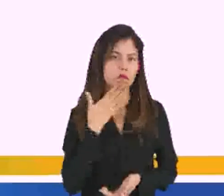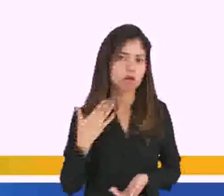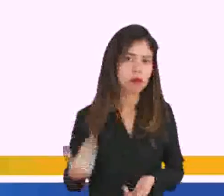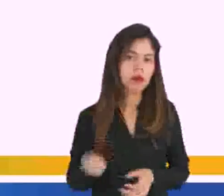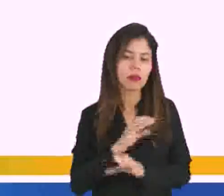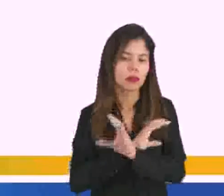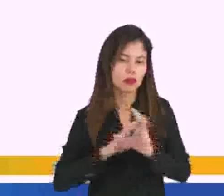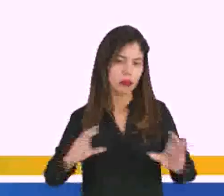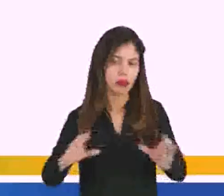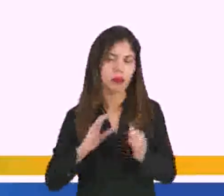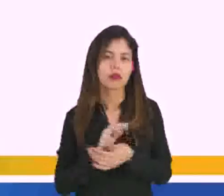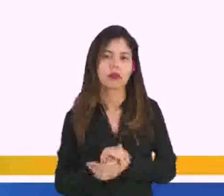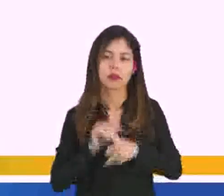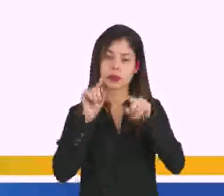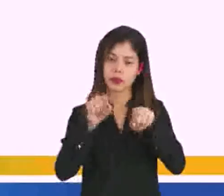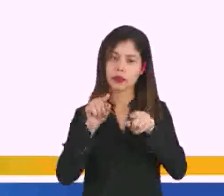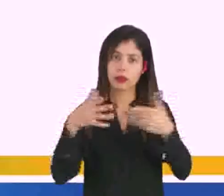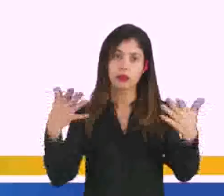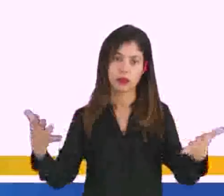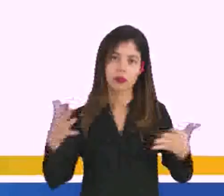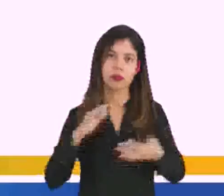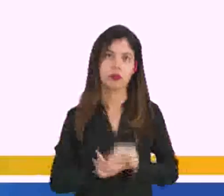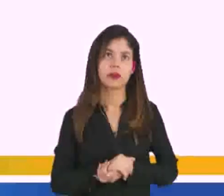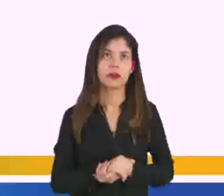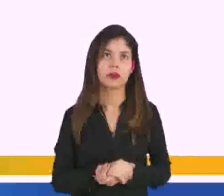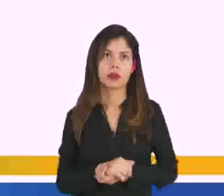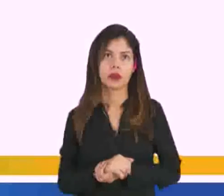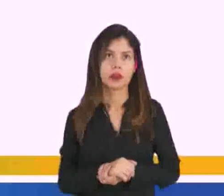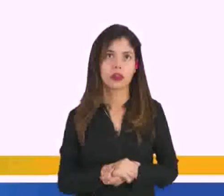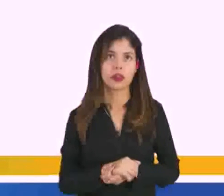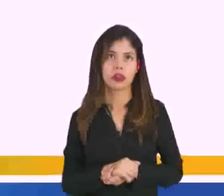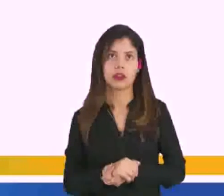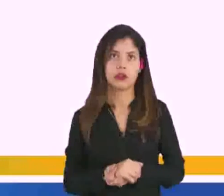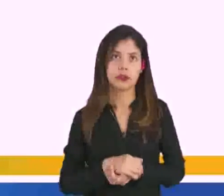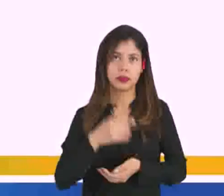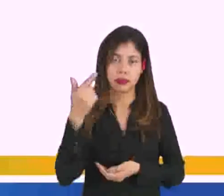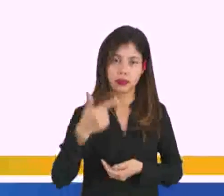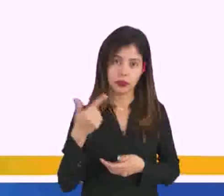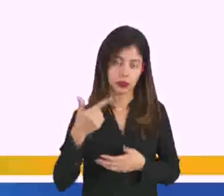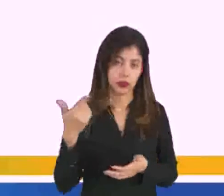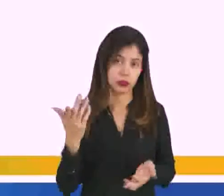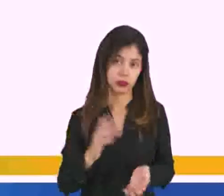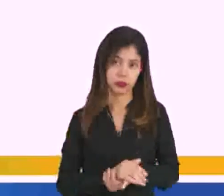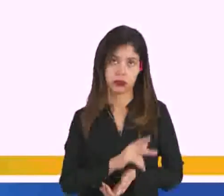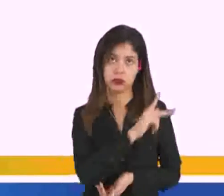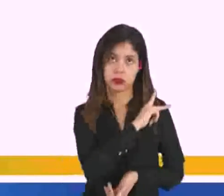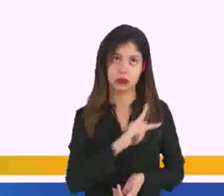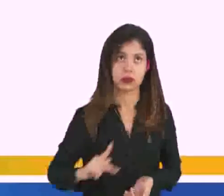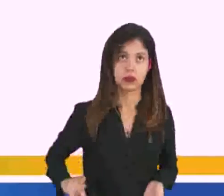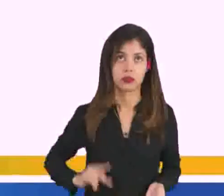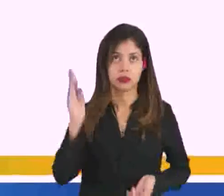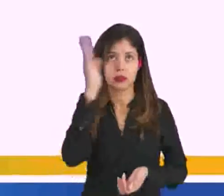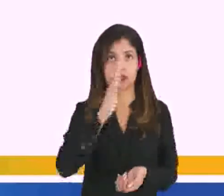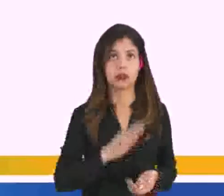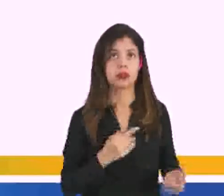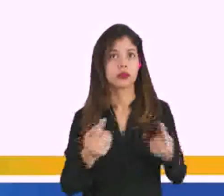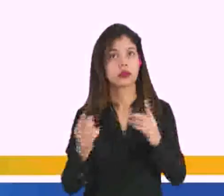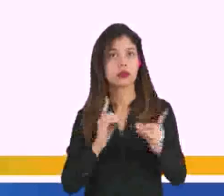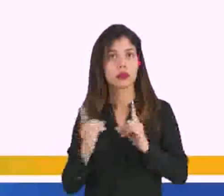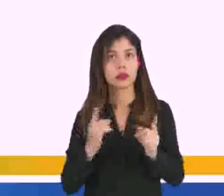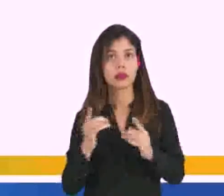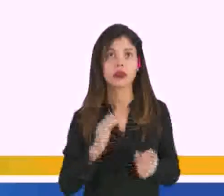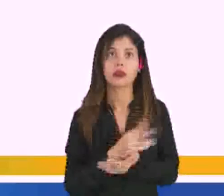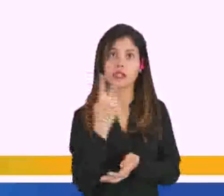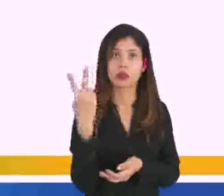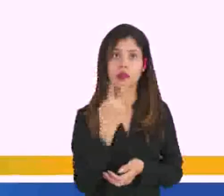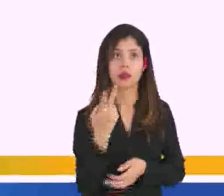mais confiável, né, para essa situação aí. Então, numa hipotética eleição, né, de segundo turno à presidência